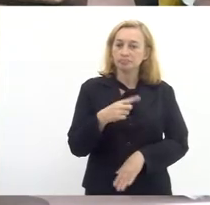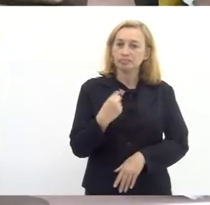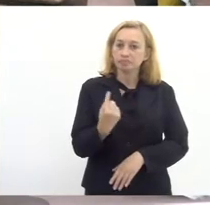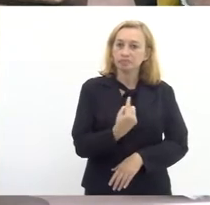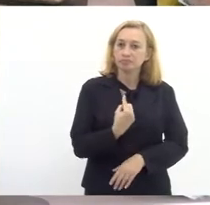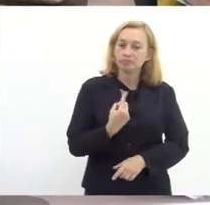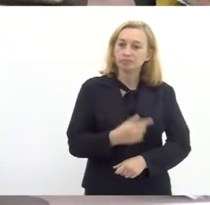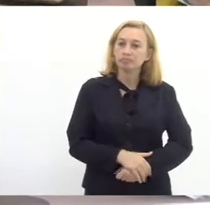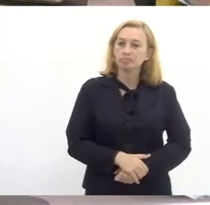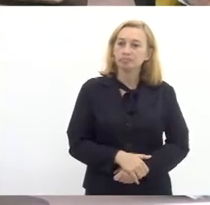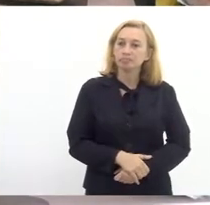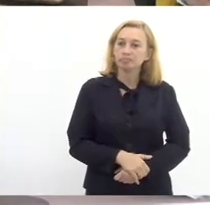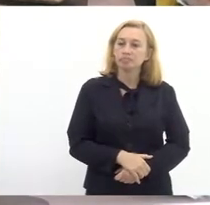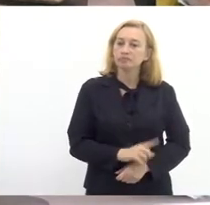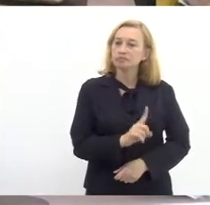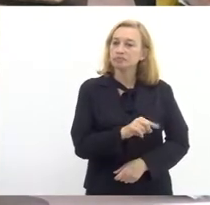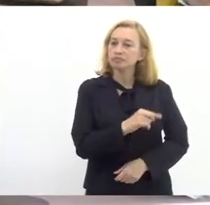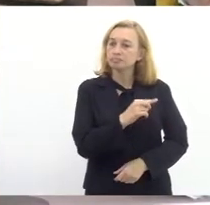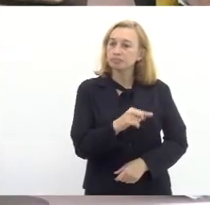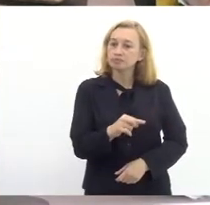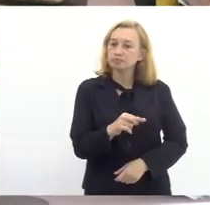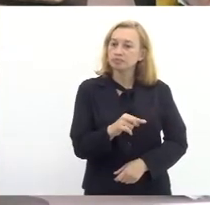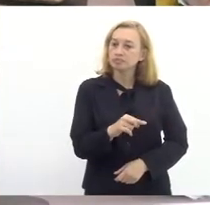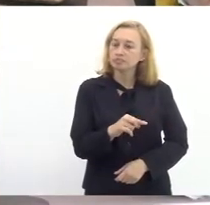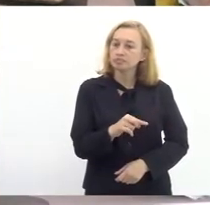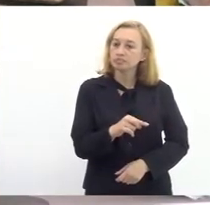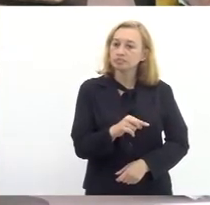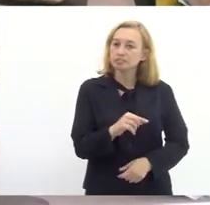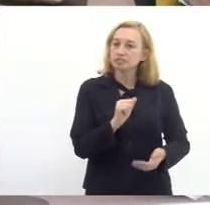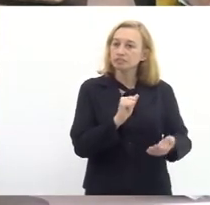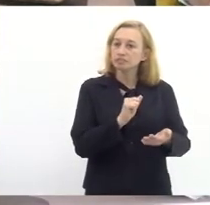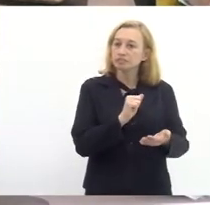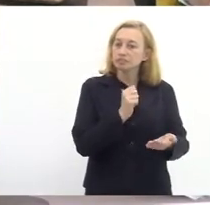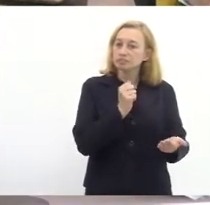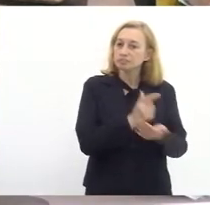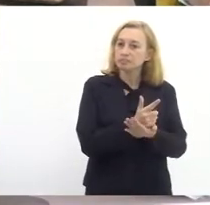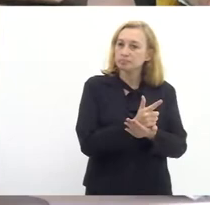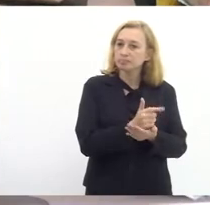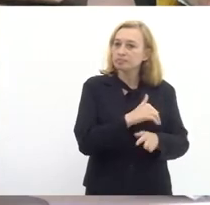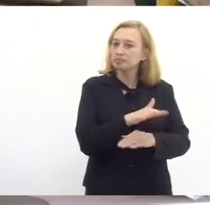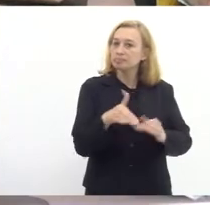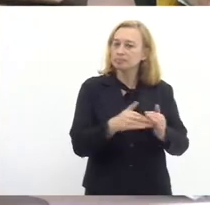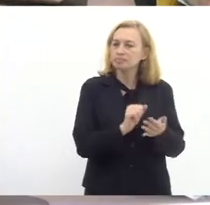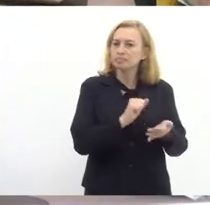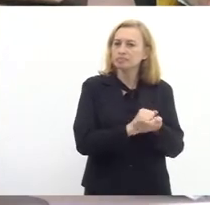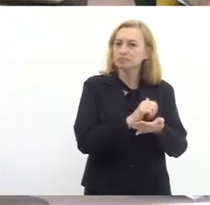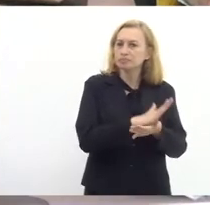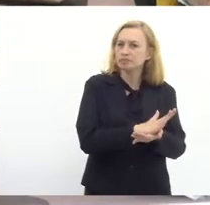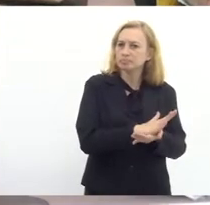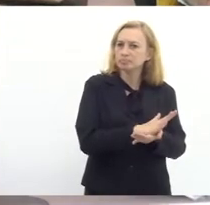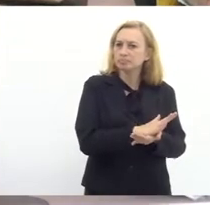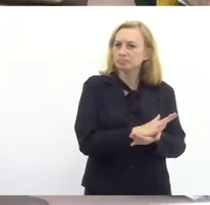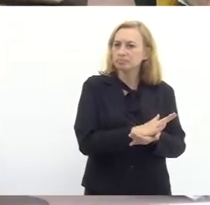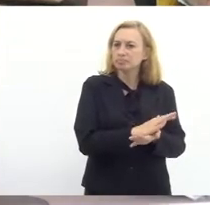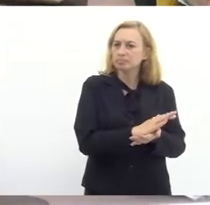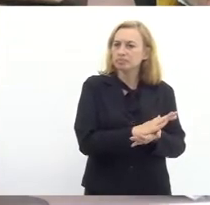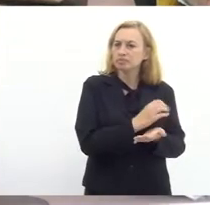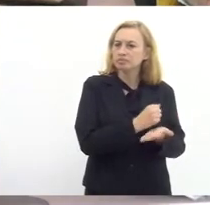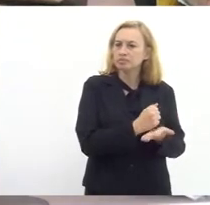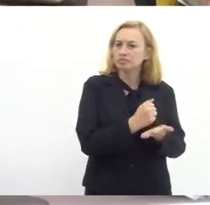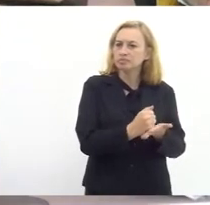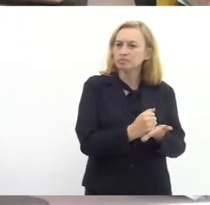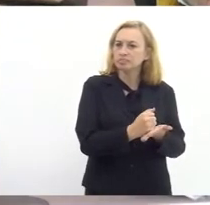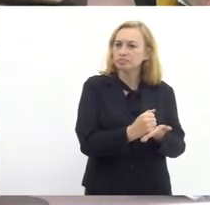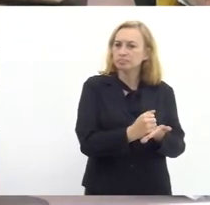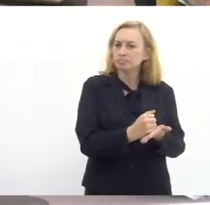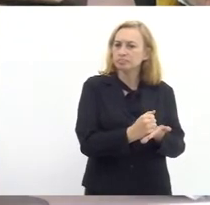ele diz suspender a exigibilidade do pagamento de todas as multas contratuais